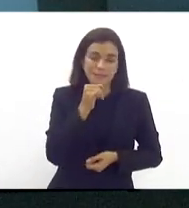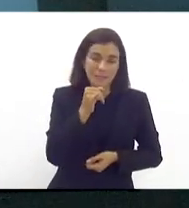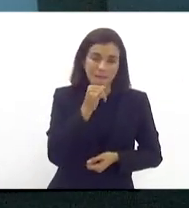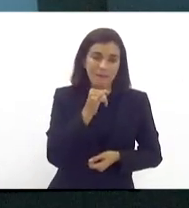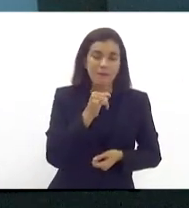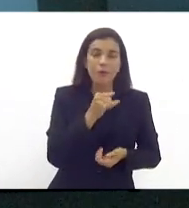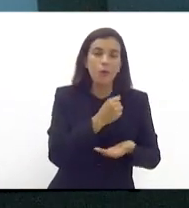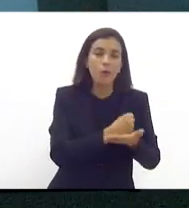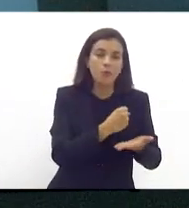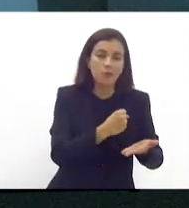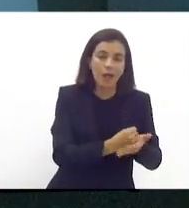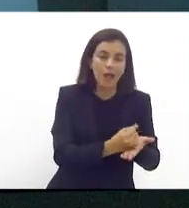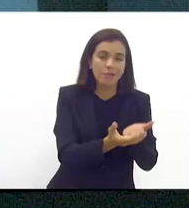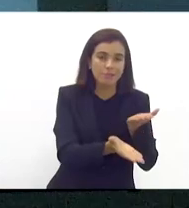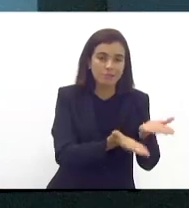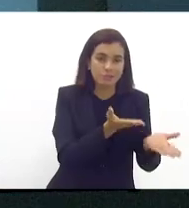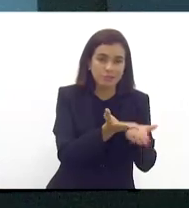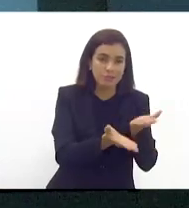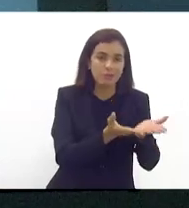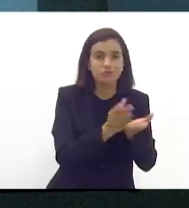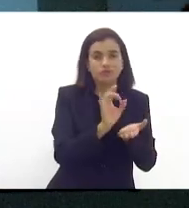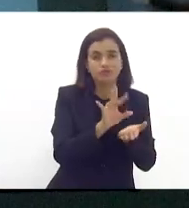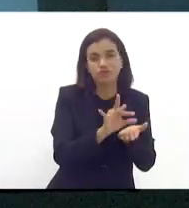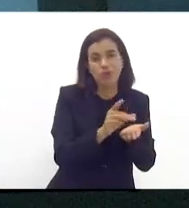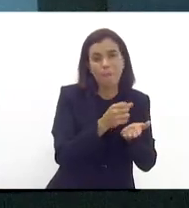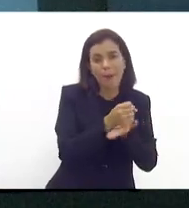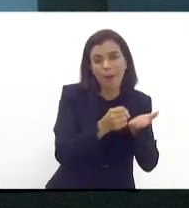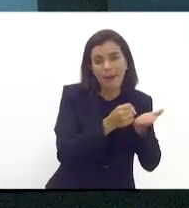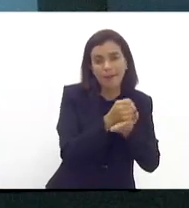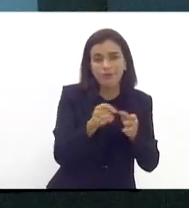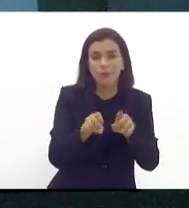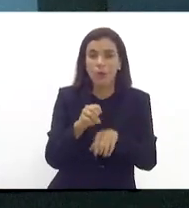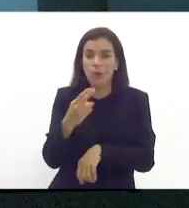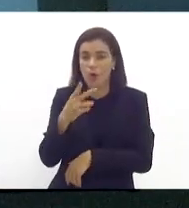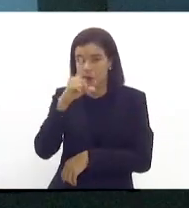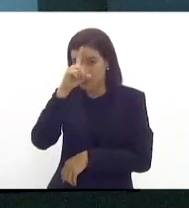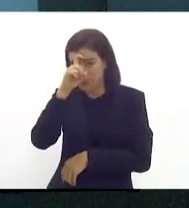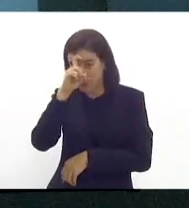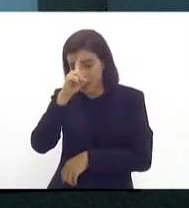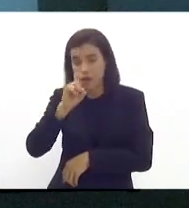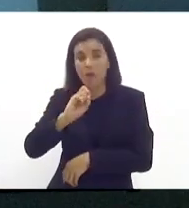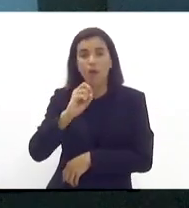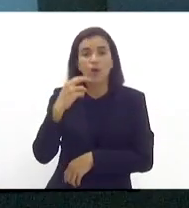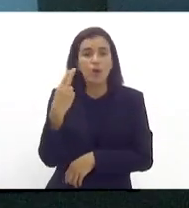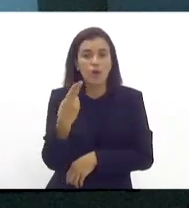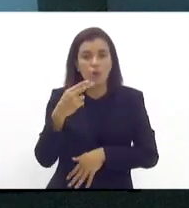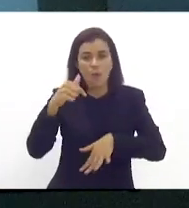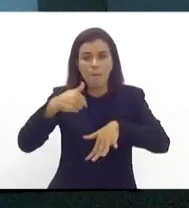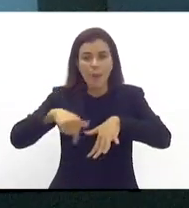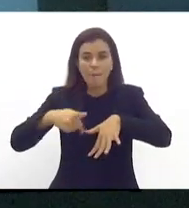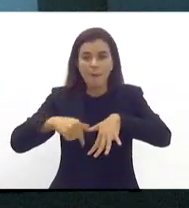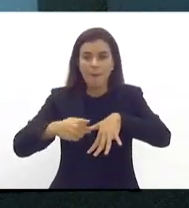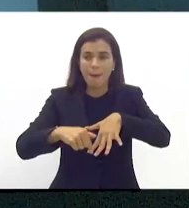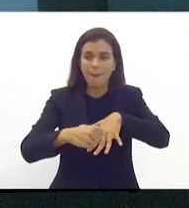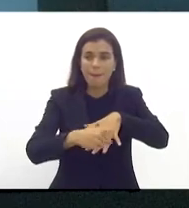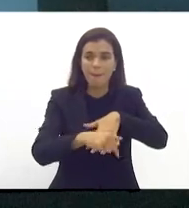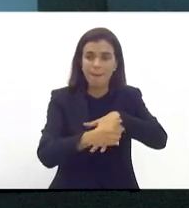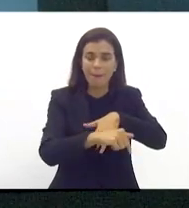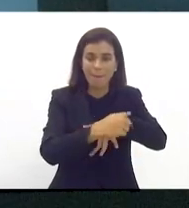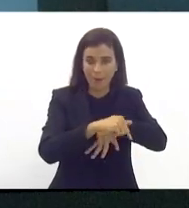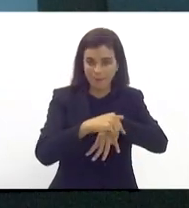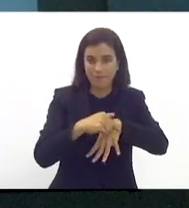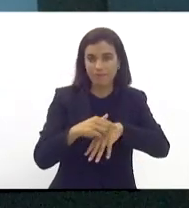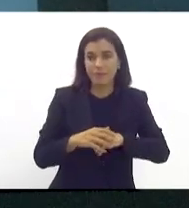cobertura assistencial seja ambulatorial hospitalar a combinação dessas segmentações né com dontologia sem